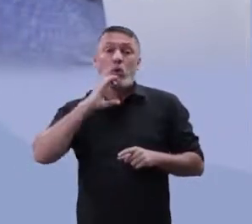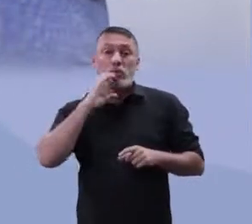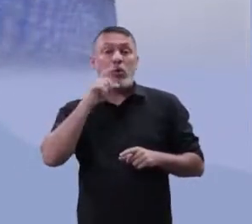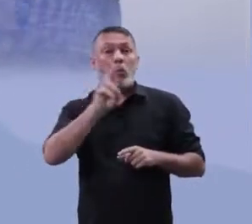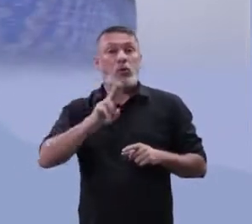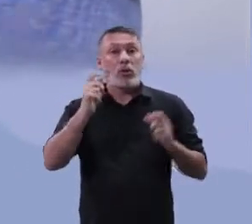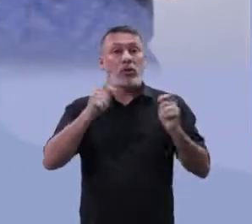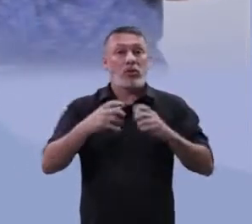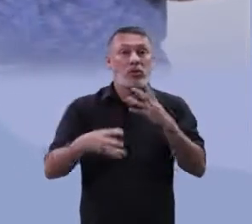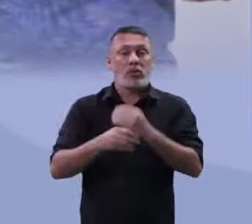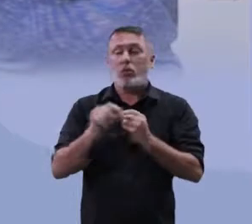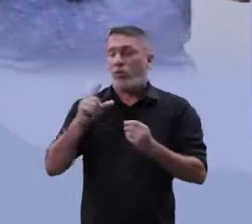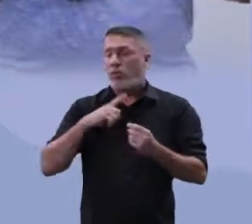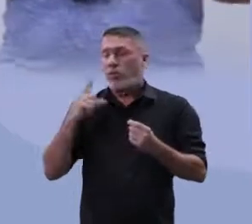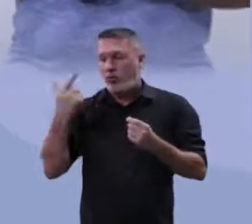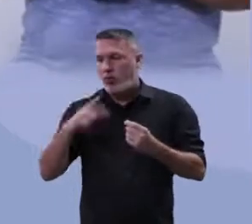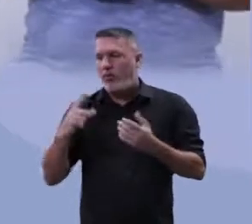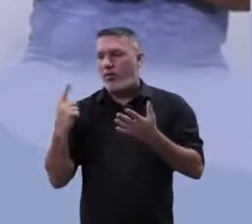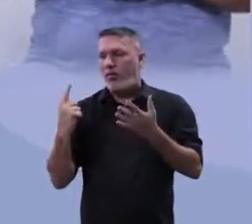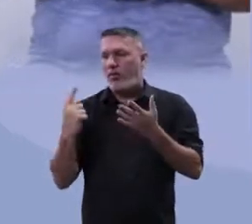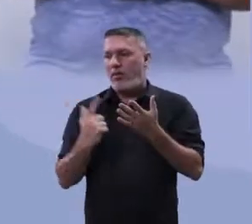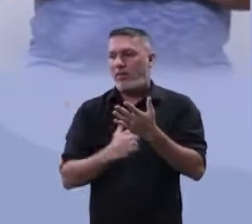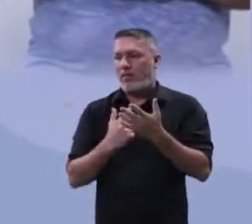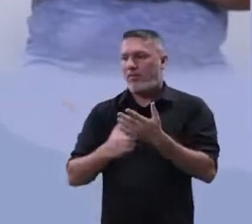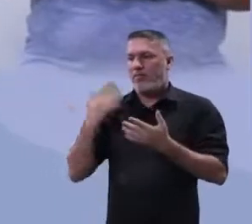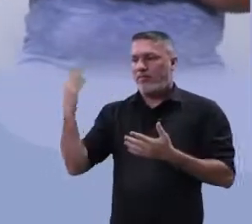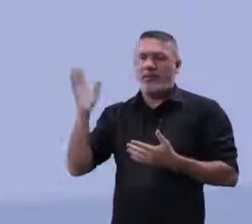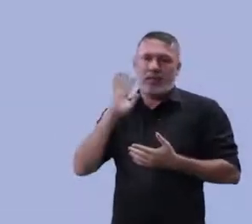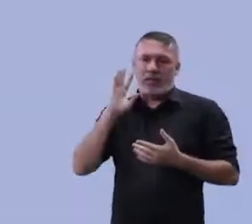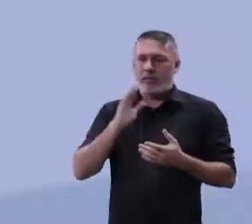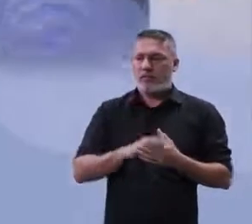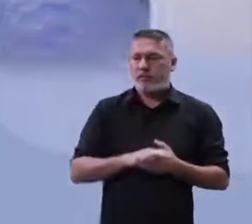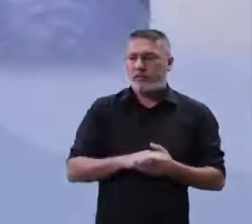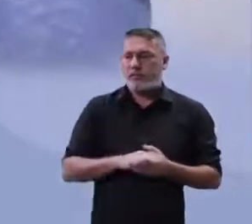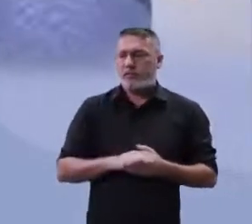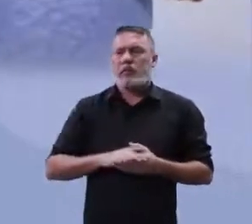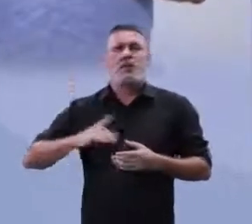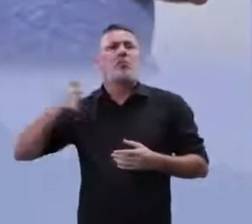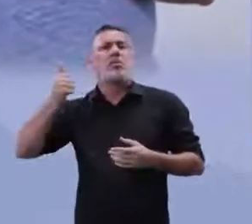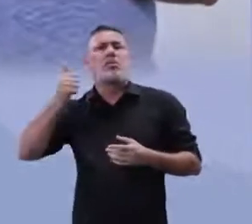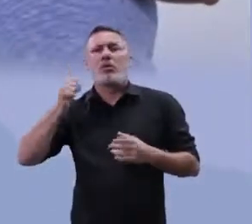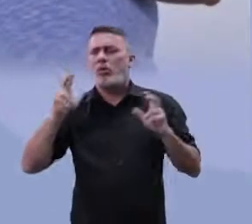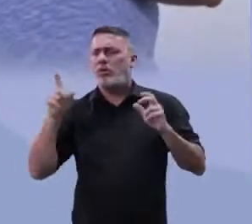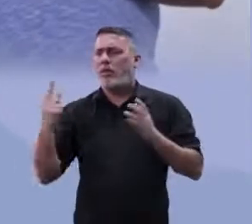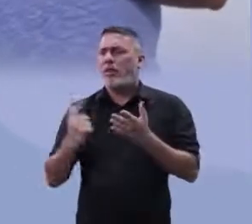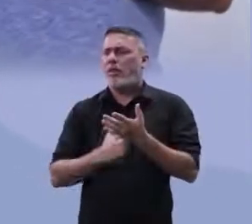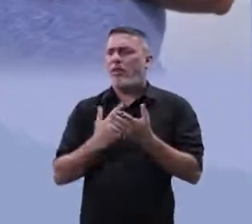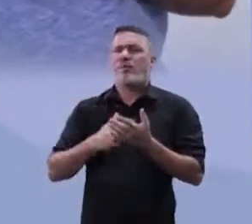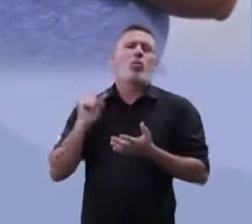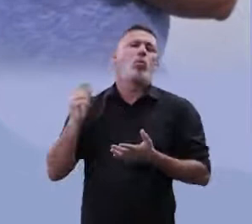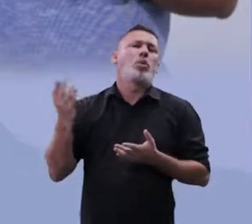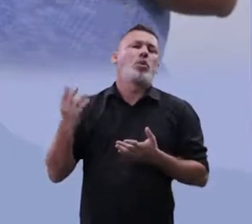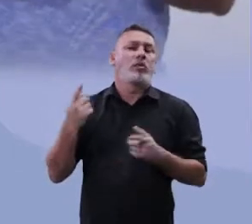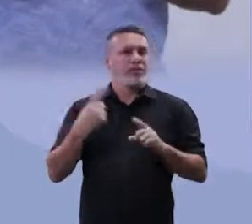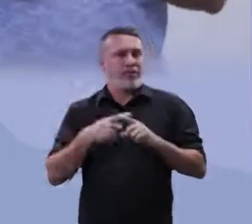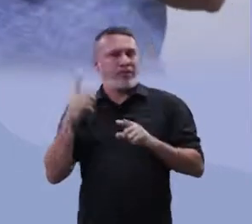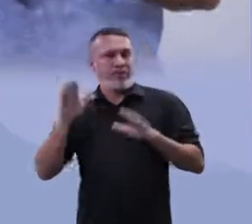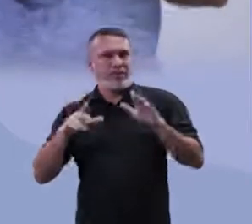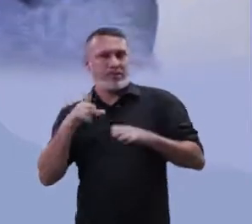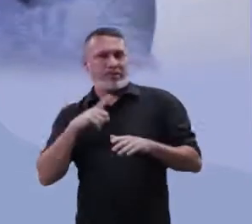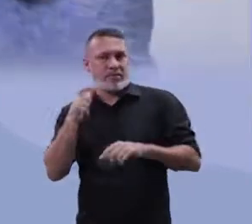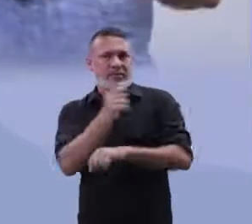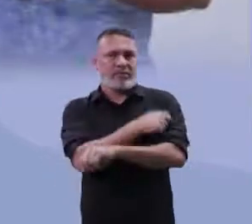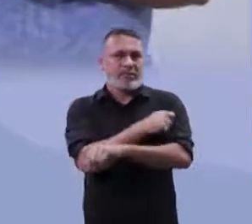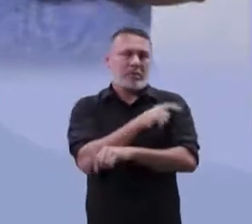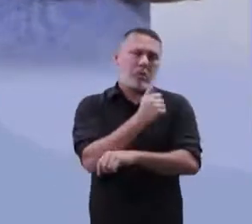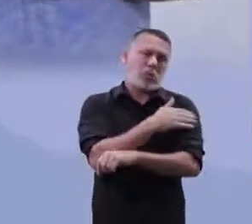pode utilizar é o livro, mais uma vez, o livro O Extraordinário. Primeira coisa, o que nós entendemos ali? Ele poderia sofrer alguns